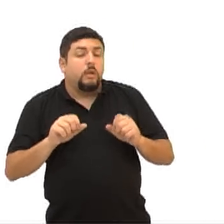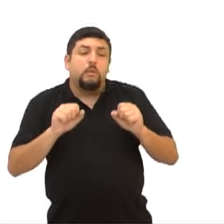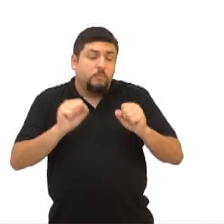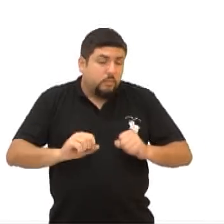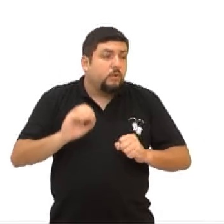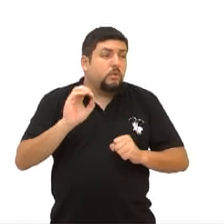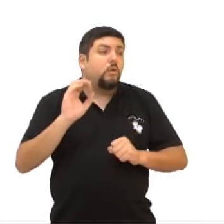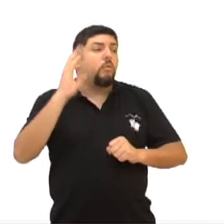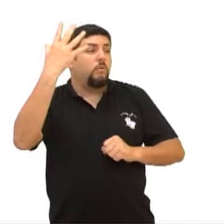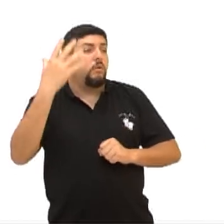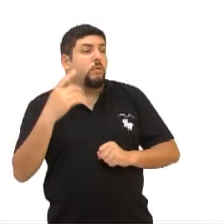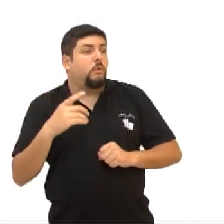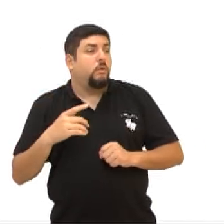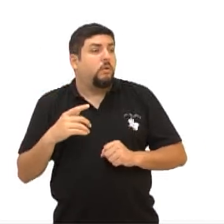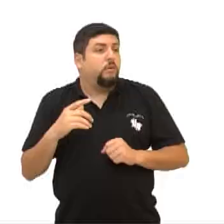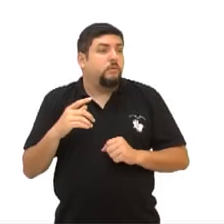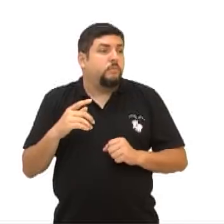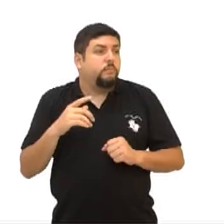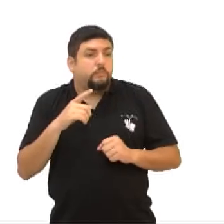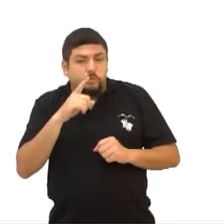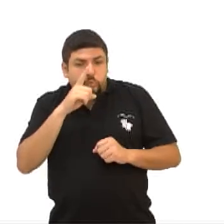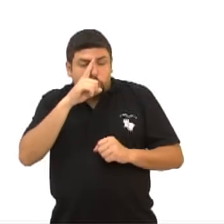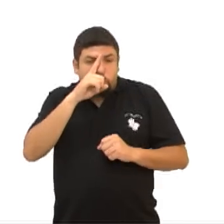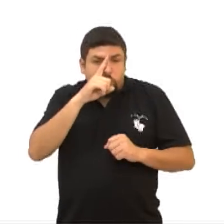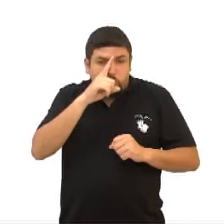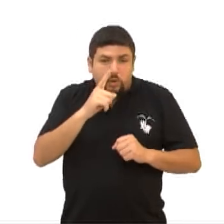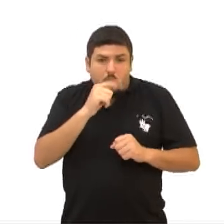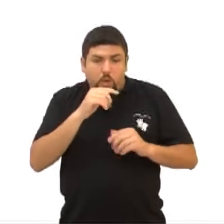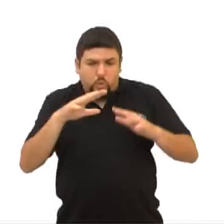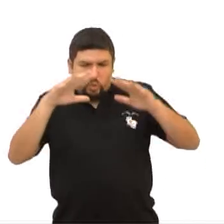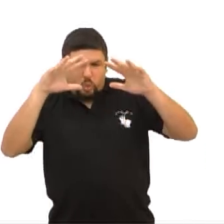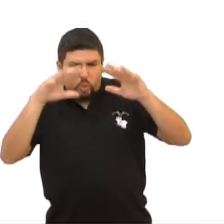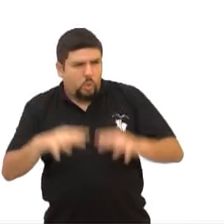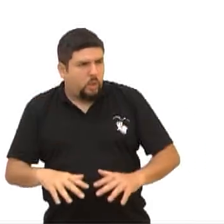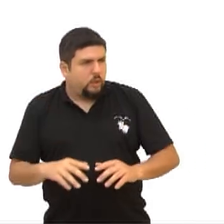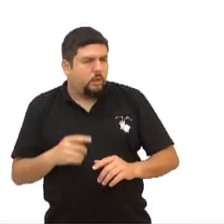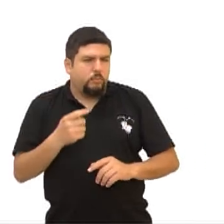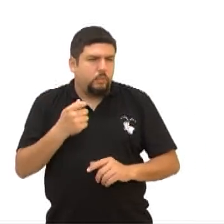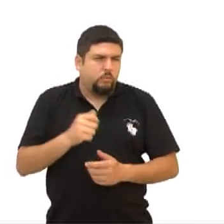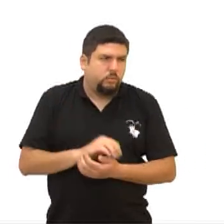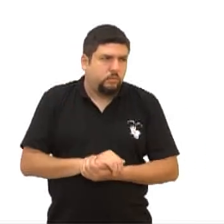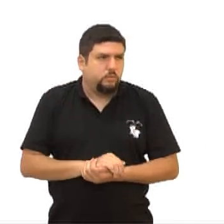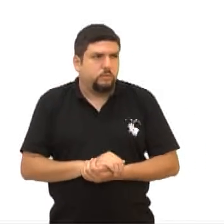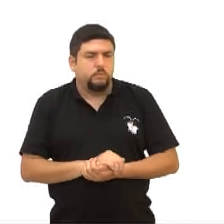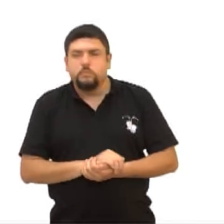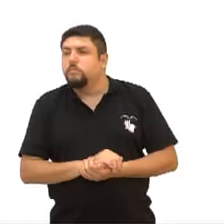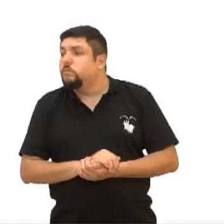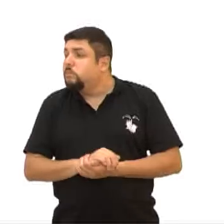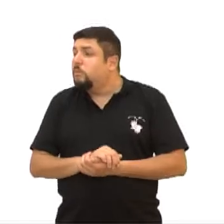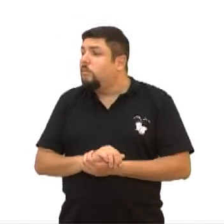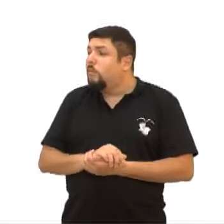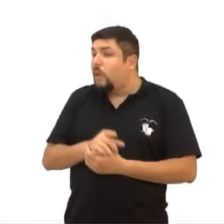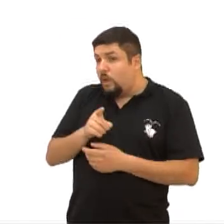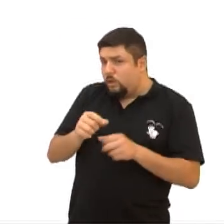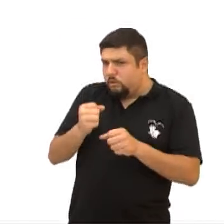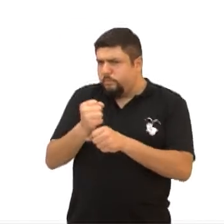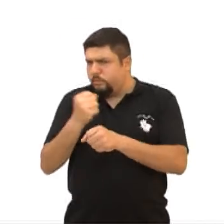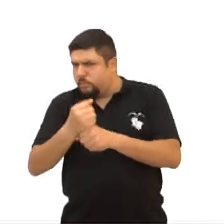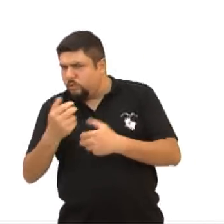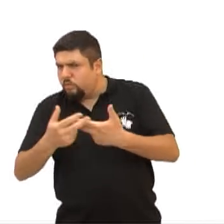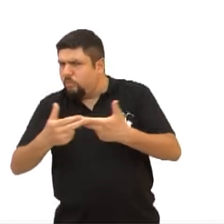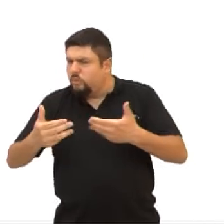água é muito baixo. Agência Brasil. Essas medidas serão suficientes a